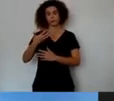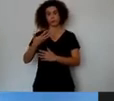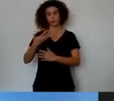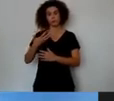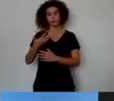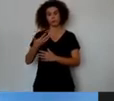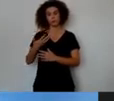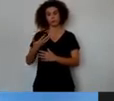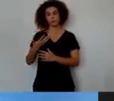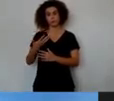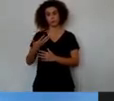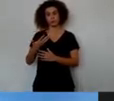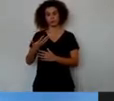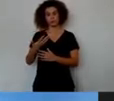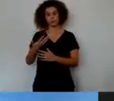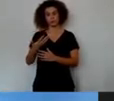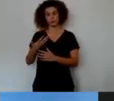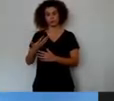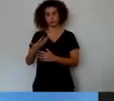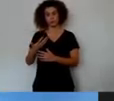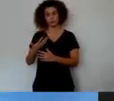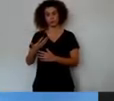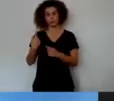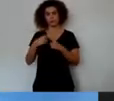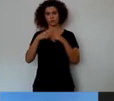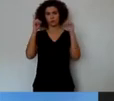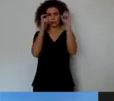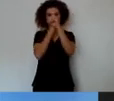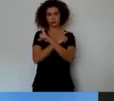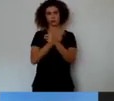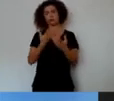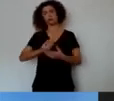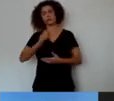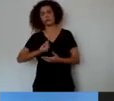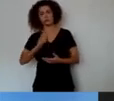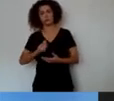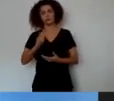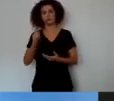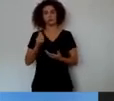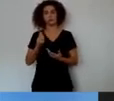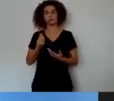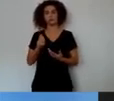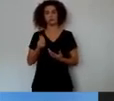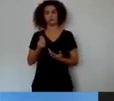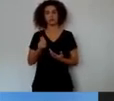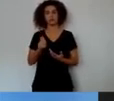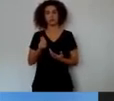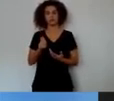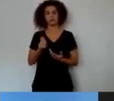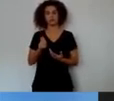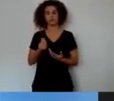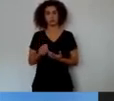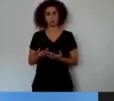debruçando sobre isso, porque nos afeta, dificulta, né, nossas condições de vida e tudo. Mas aí a questão é para vocês, assim,